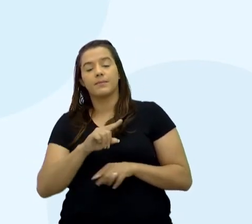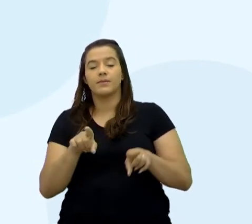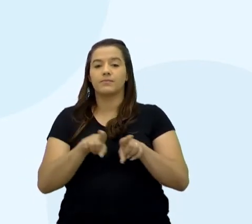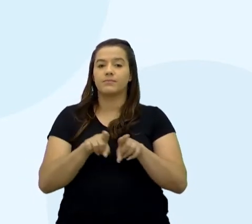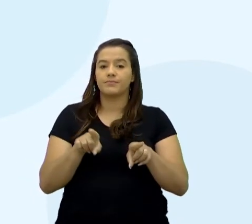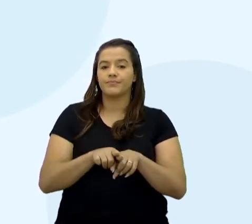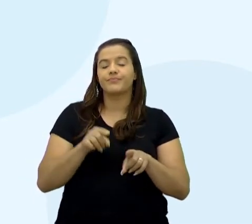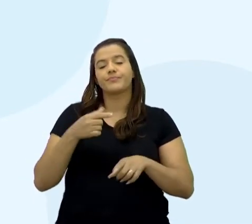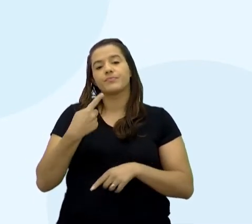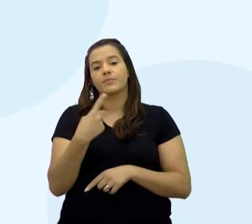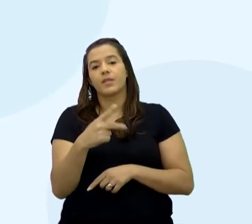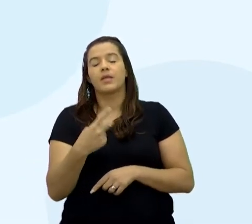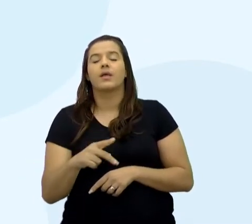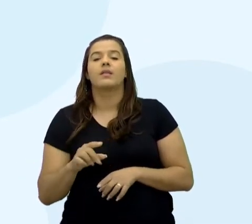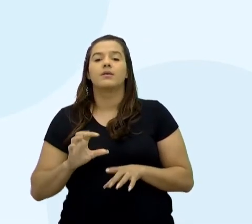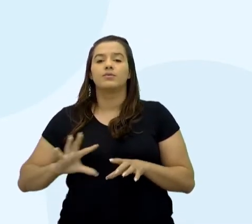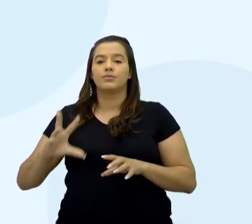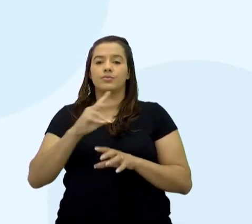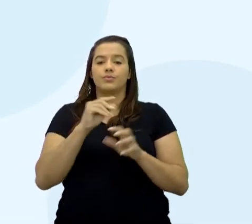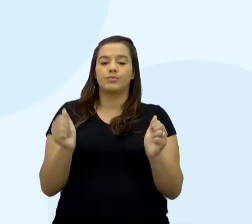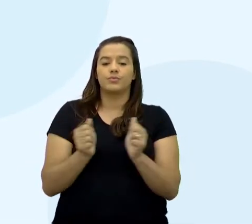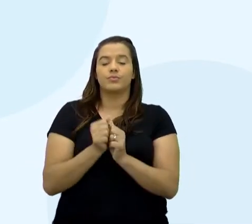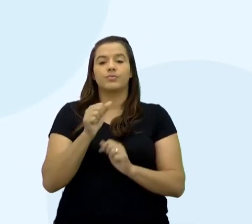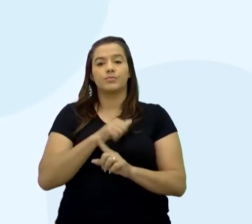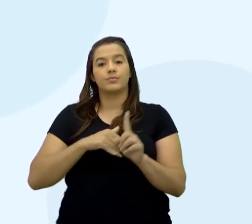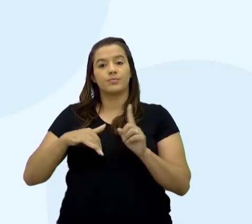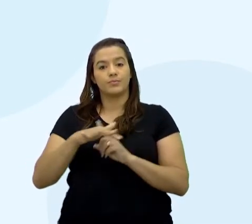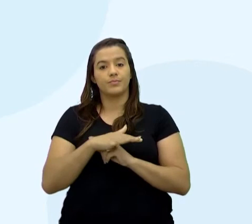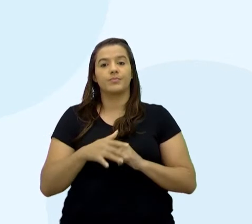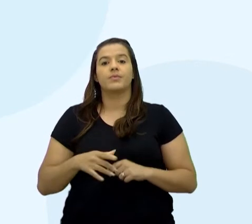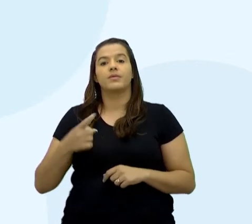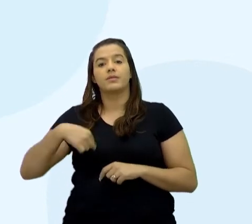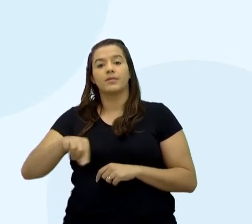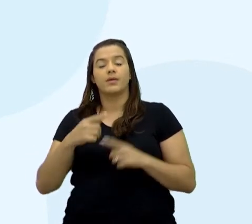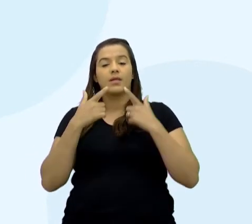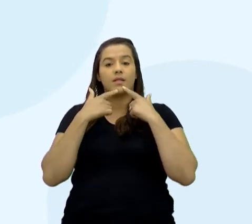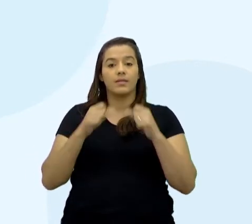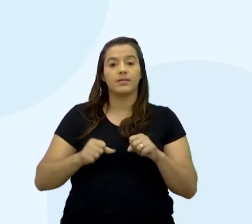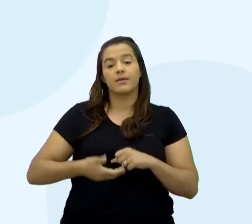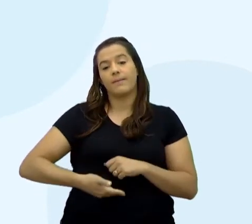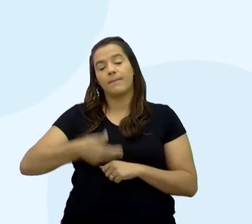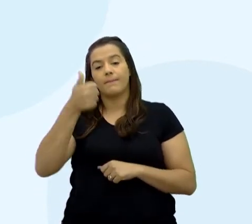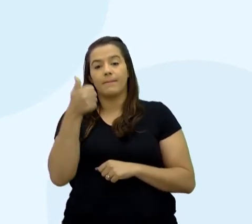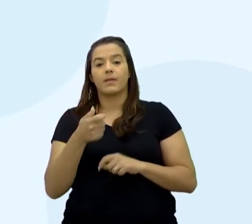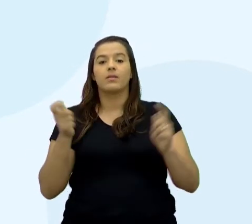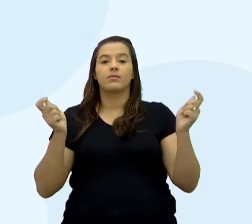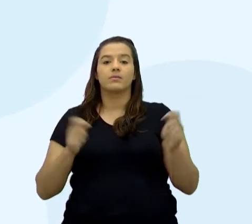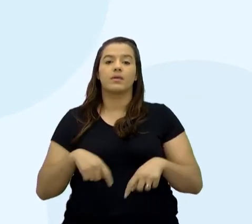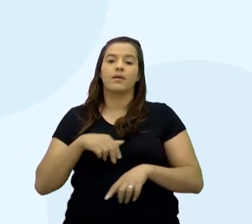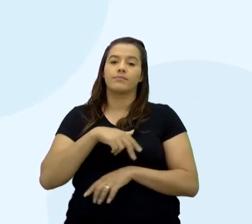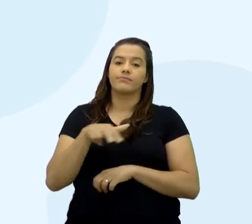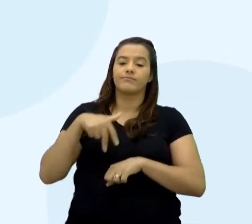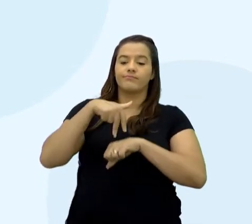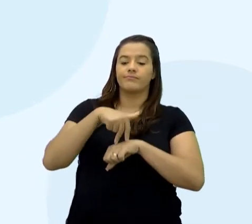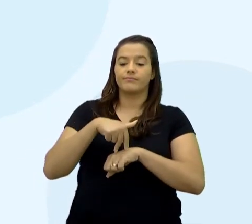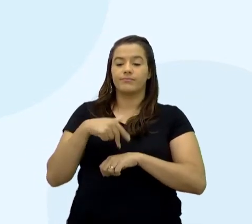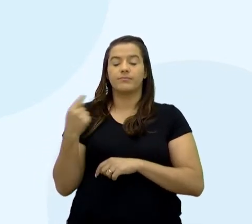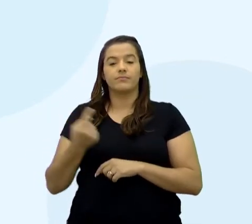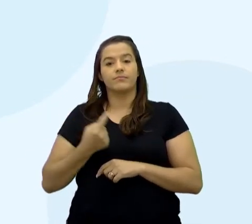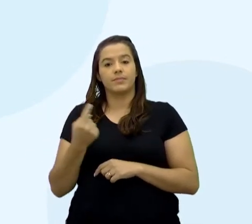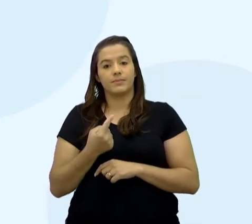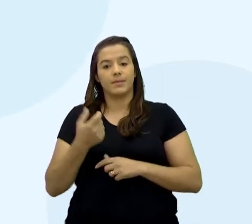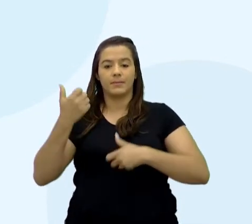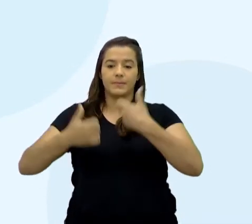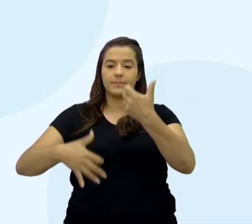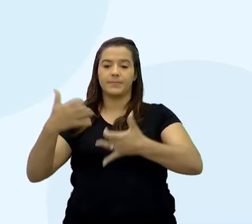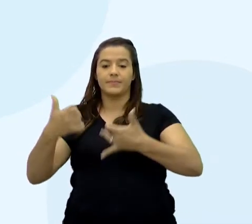e produz sua identidade social. Dessa maneira, a língua atua como fator coadjuvante para o processo de